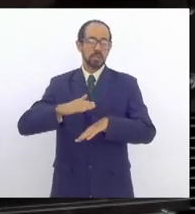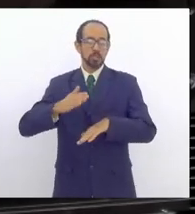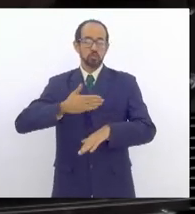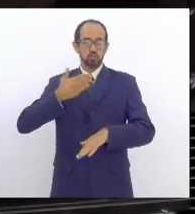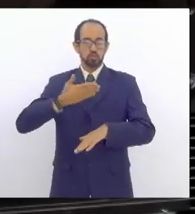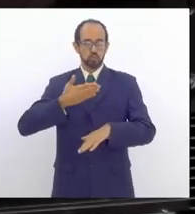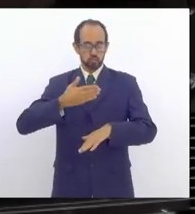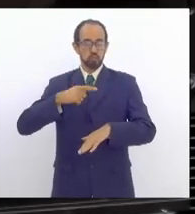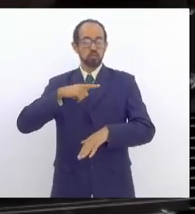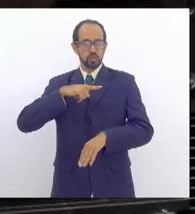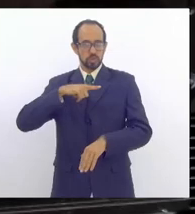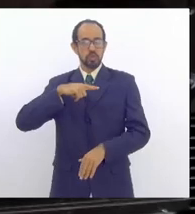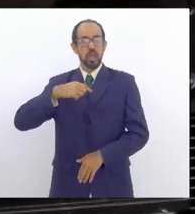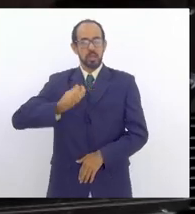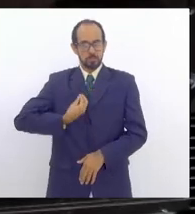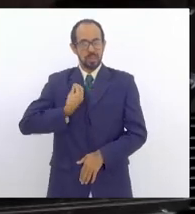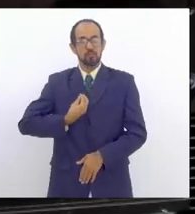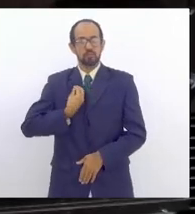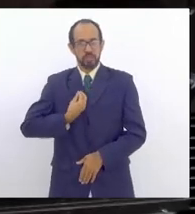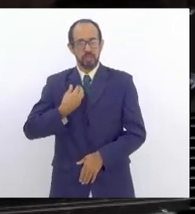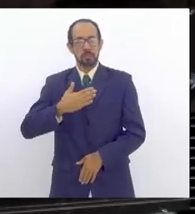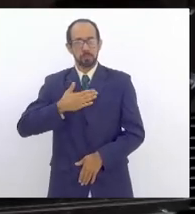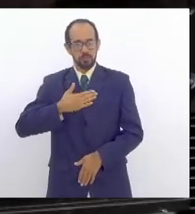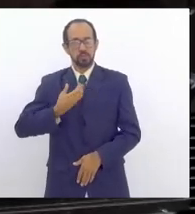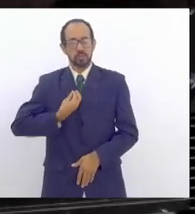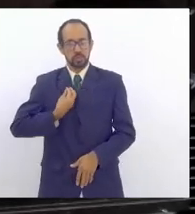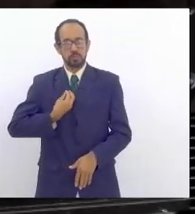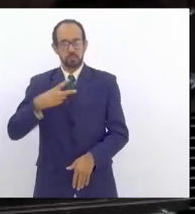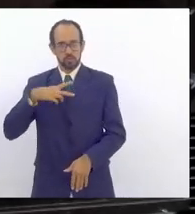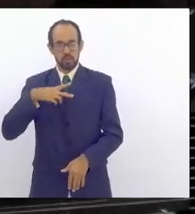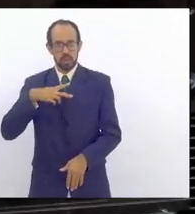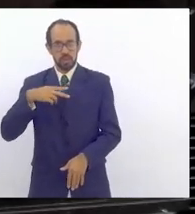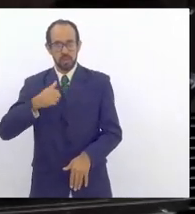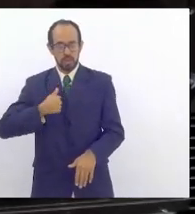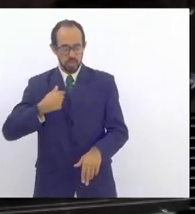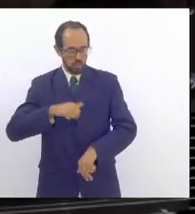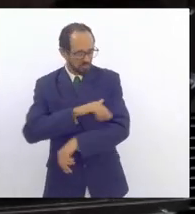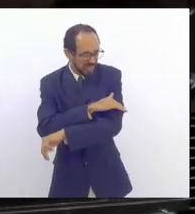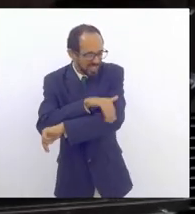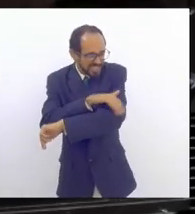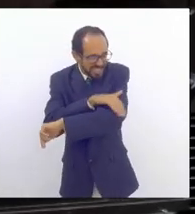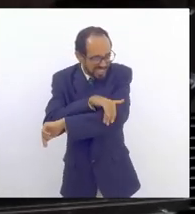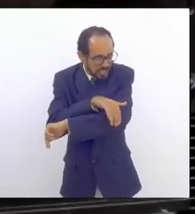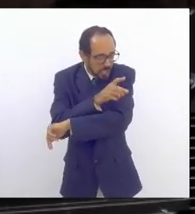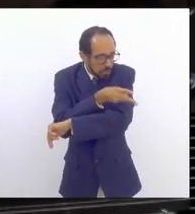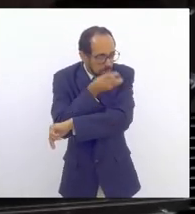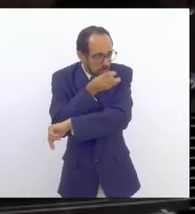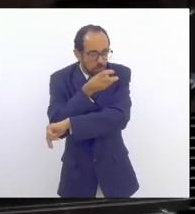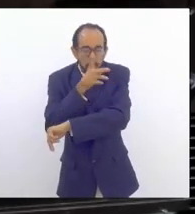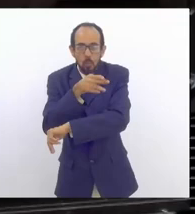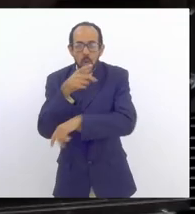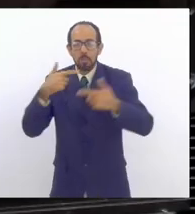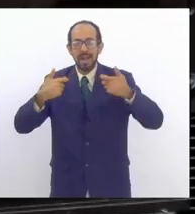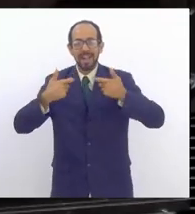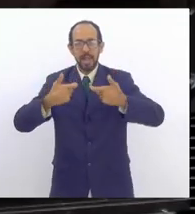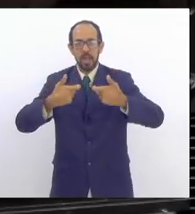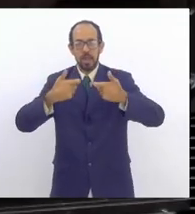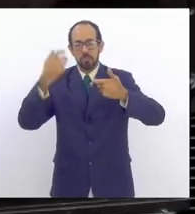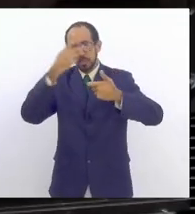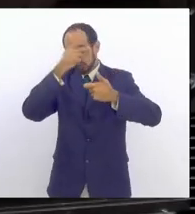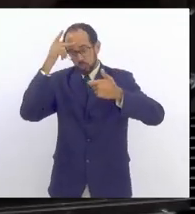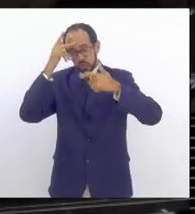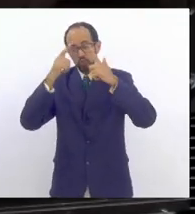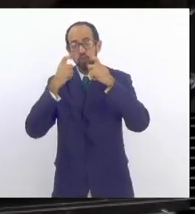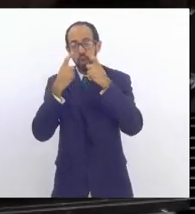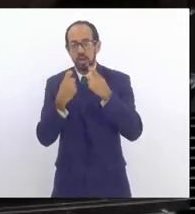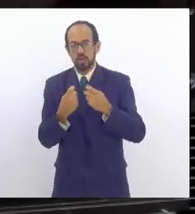humano. A cada esquina, encontrei um cenário de guerra, pessoas chorando por familiares e amigos